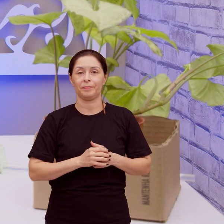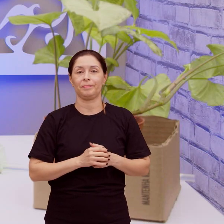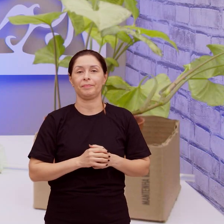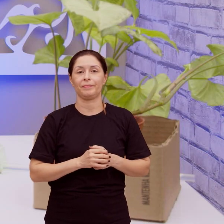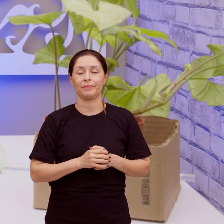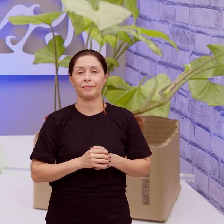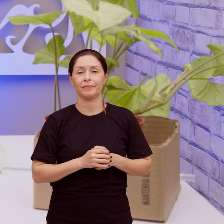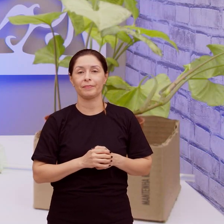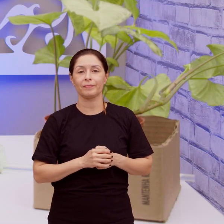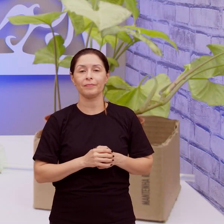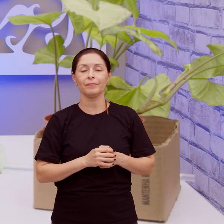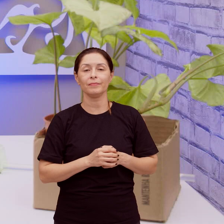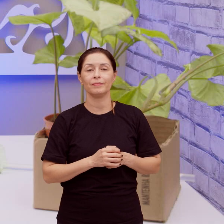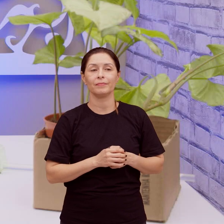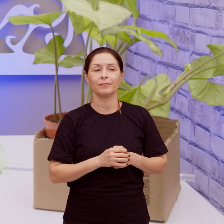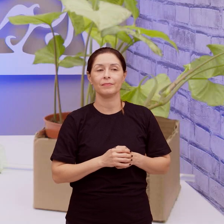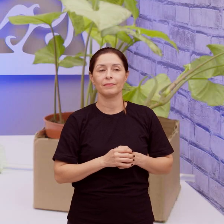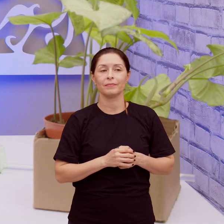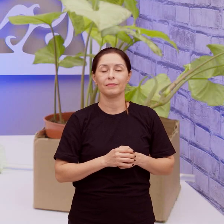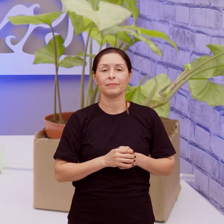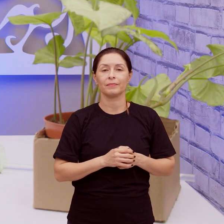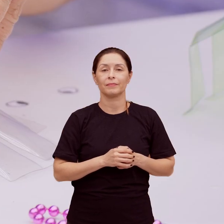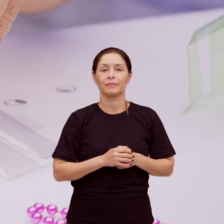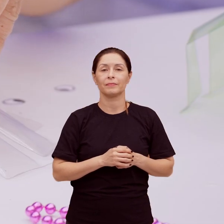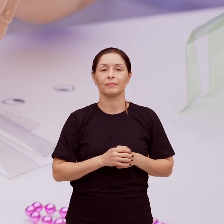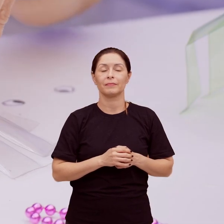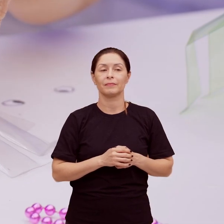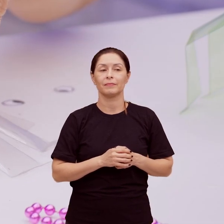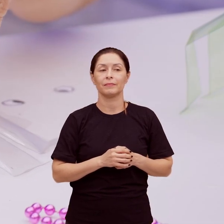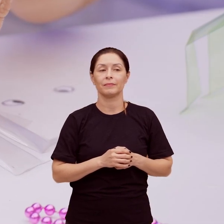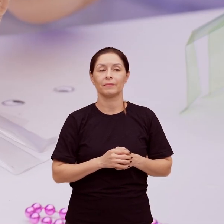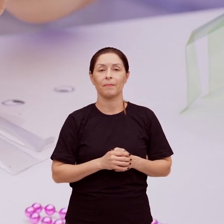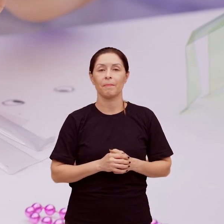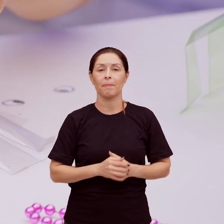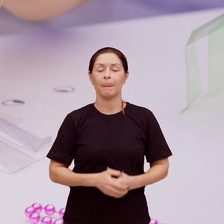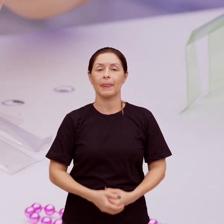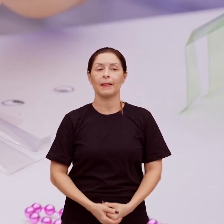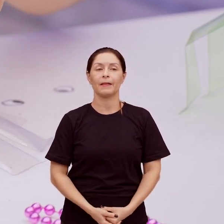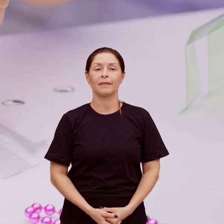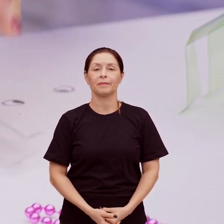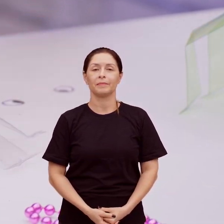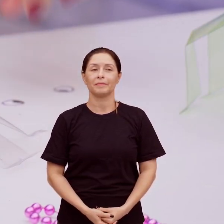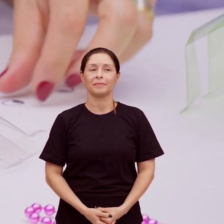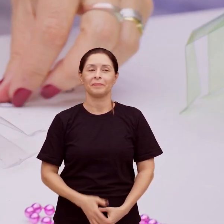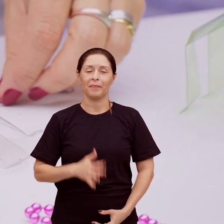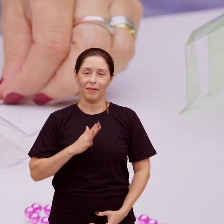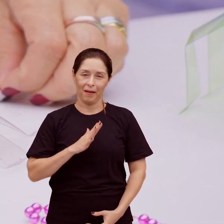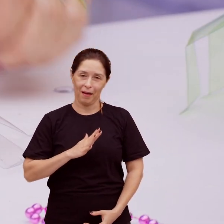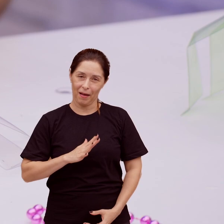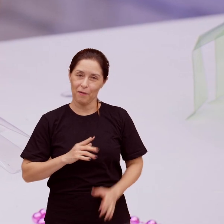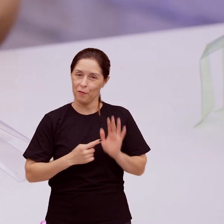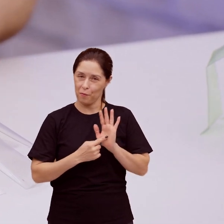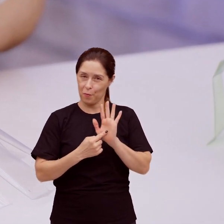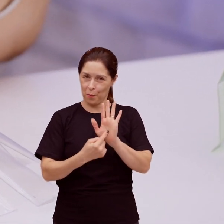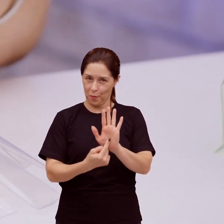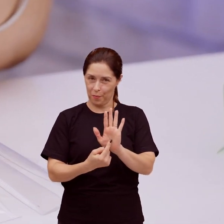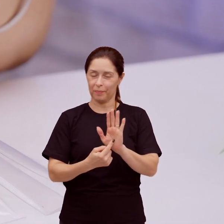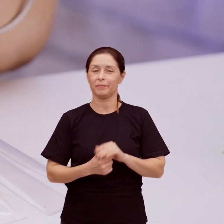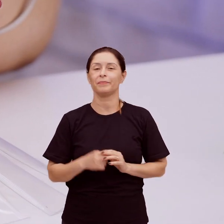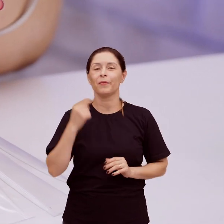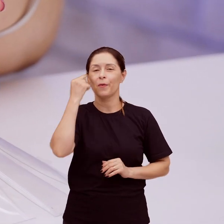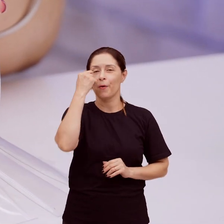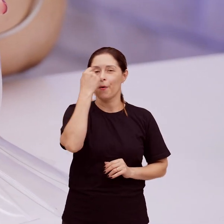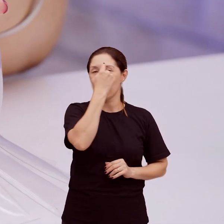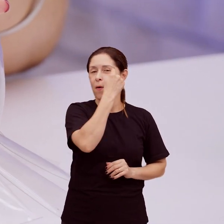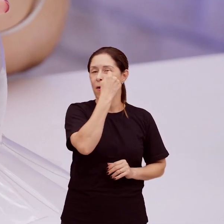Só um pinguinho já é suficiente. Aqui. Vocês já vão ver, tá? Um